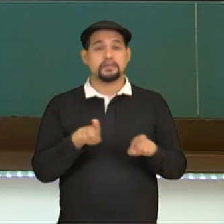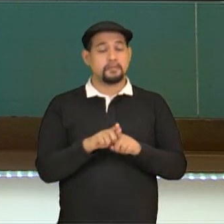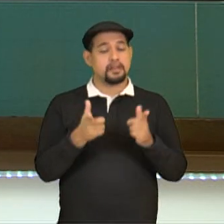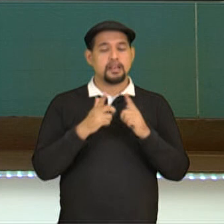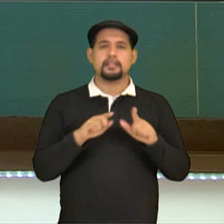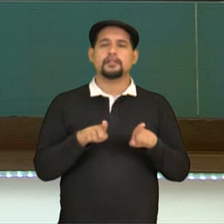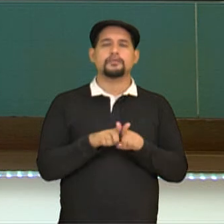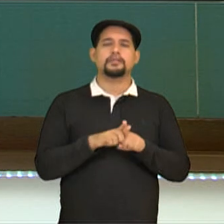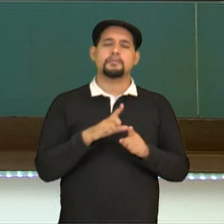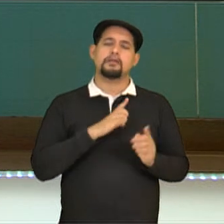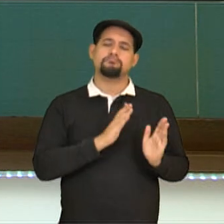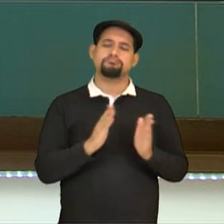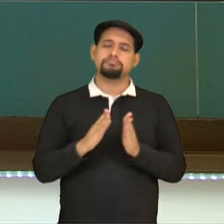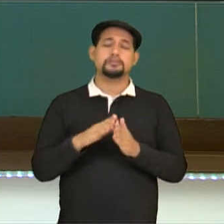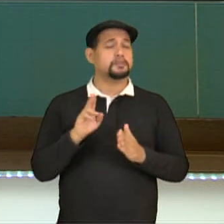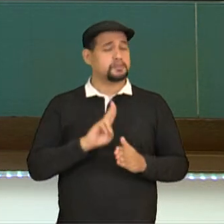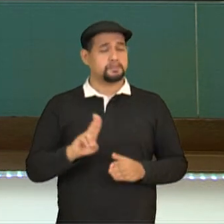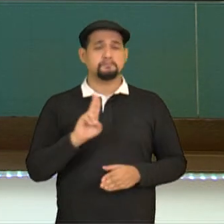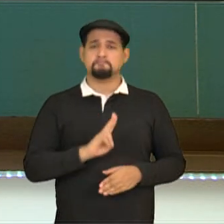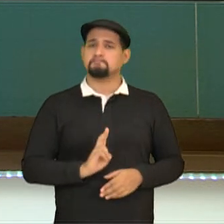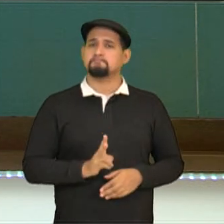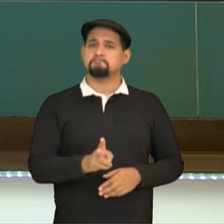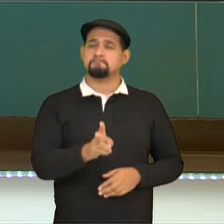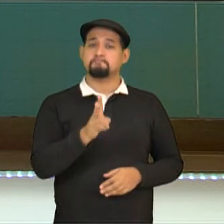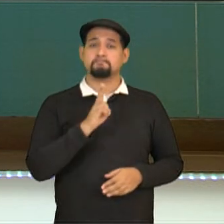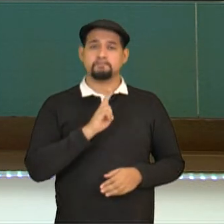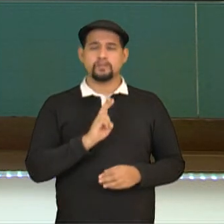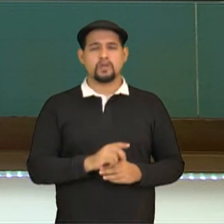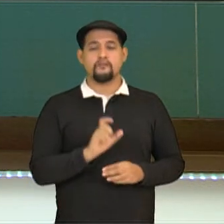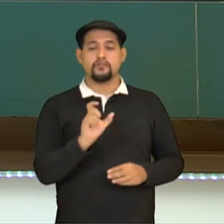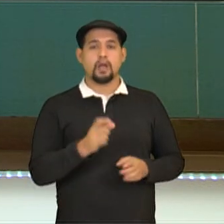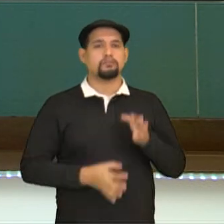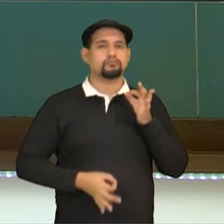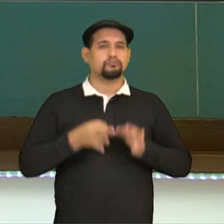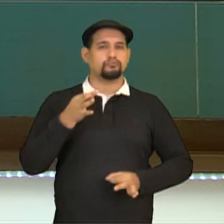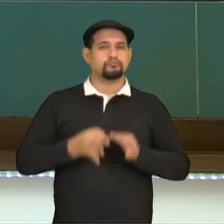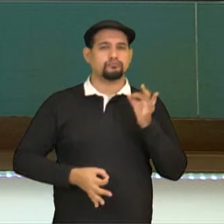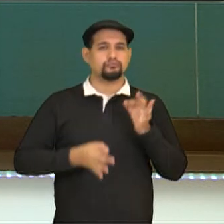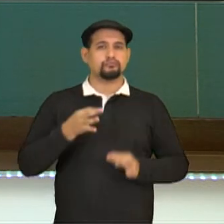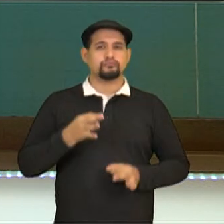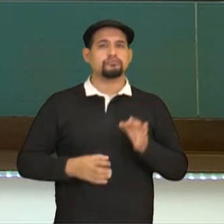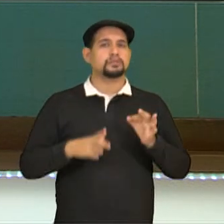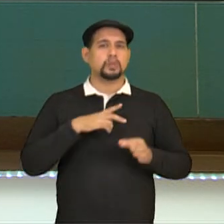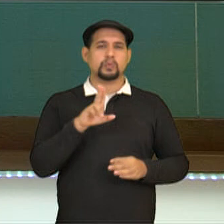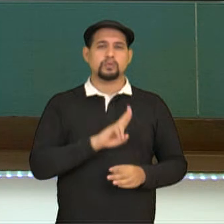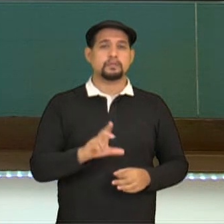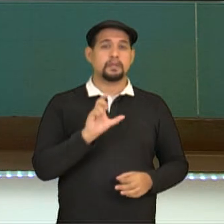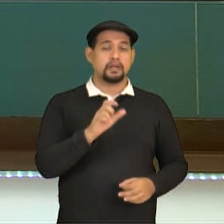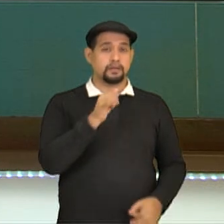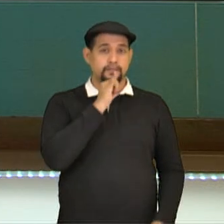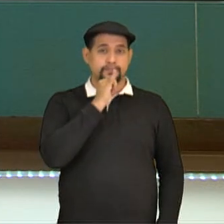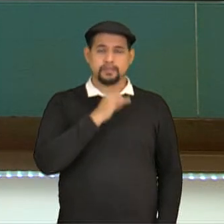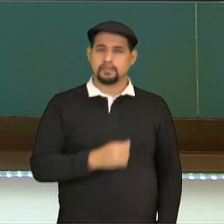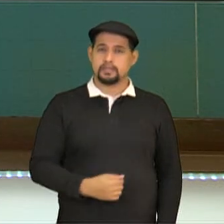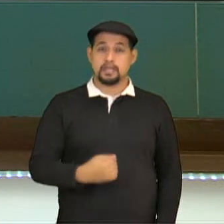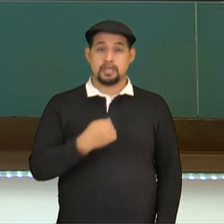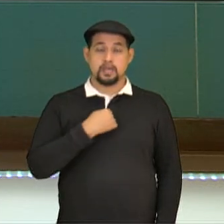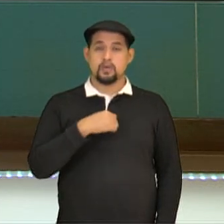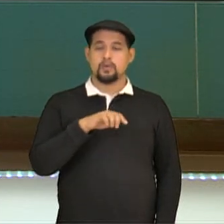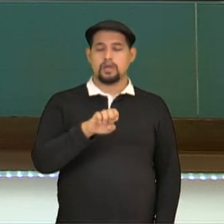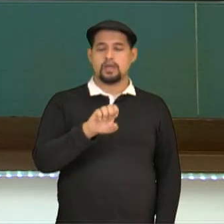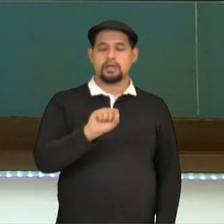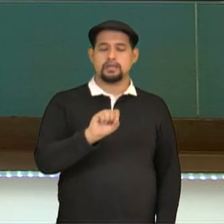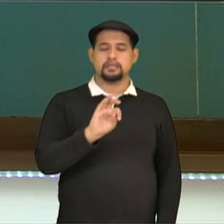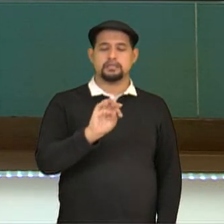literatura clássica. Também é muito utilizado aí no vocabulário jurídico. Então, nós temos, por exemplo, eu estudara, eu